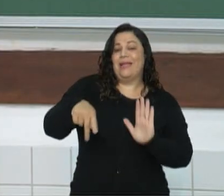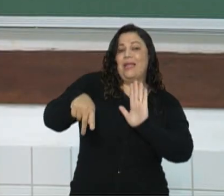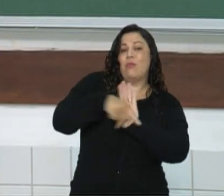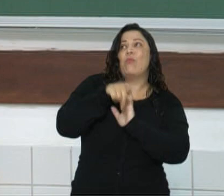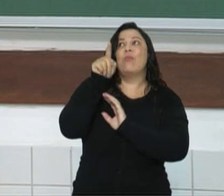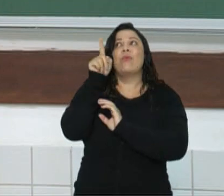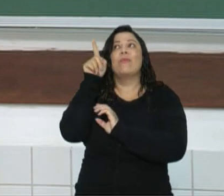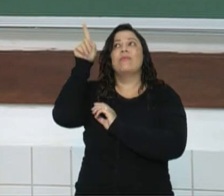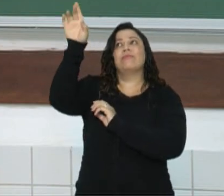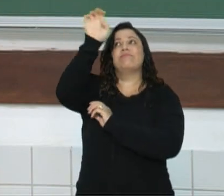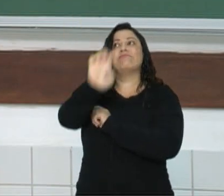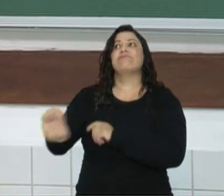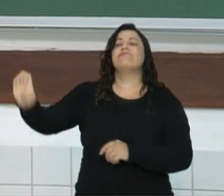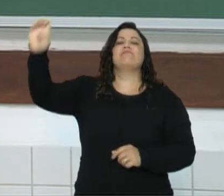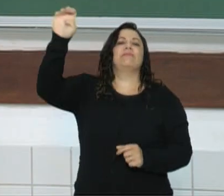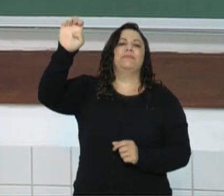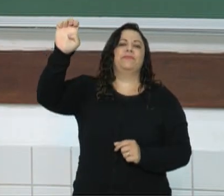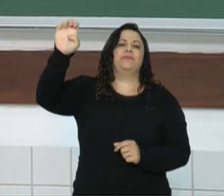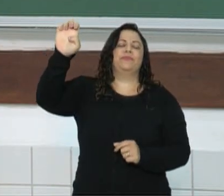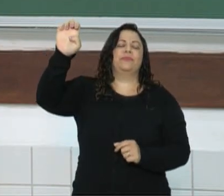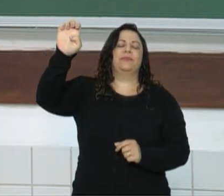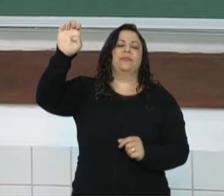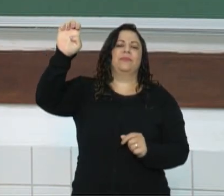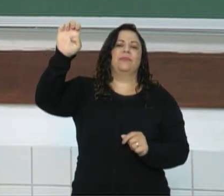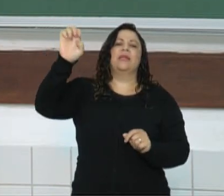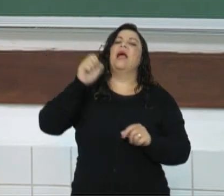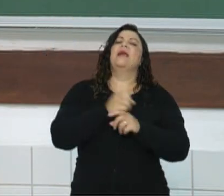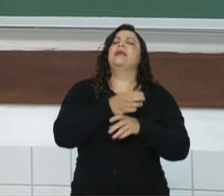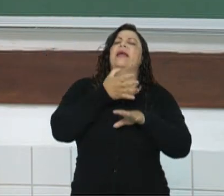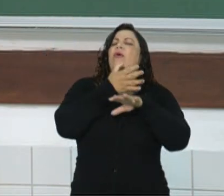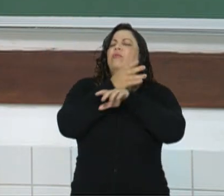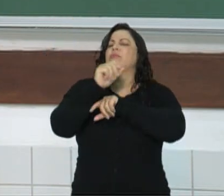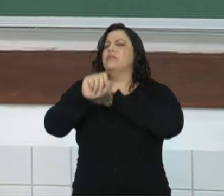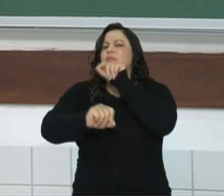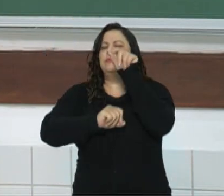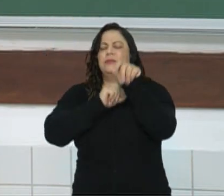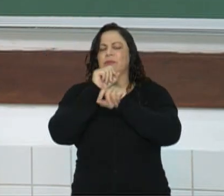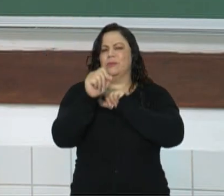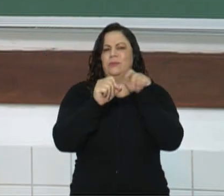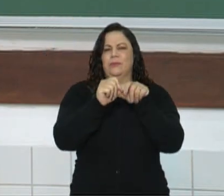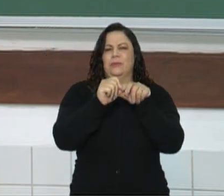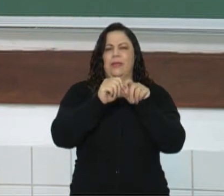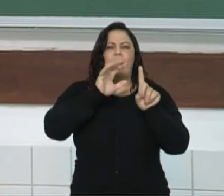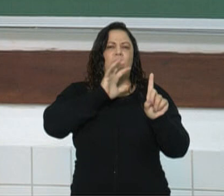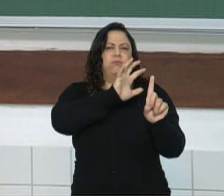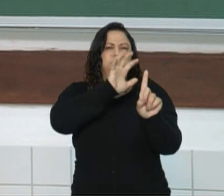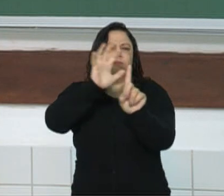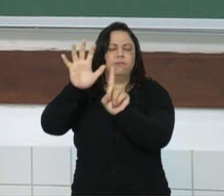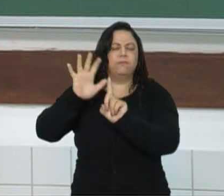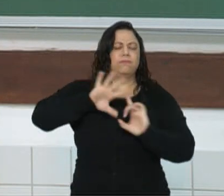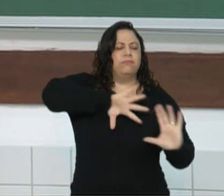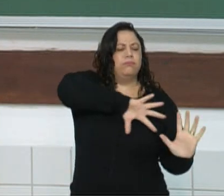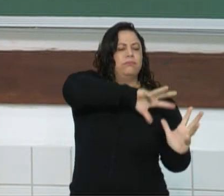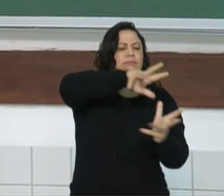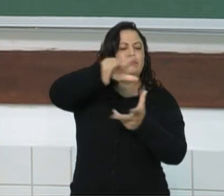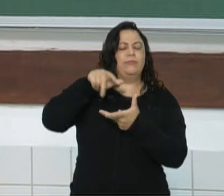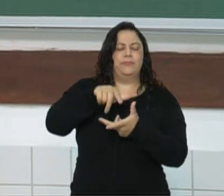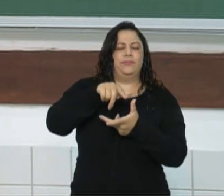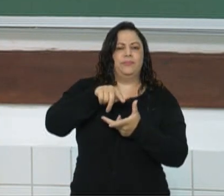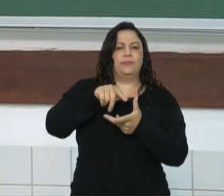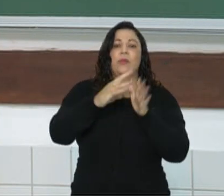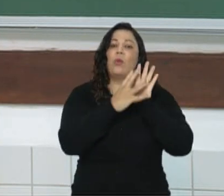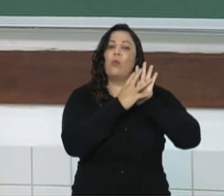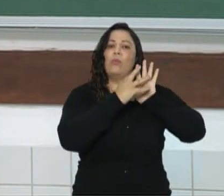que influencia praticamente todo o mundo. Então, nesse modelo de comportamento, nesse modelo de